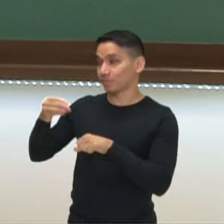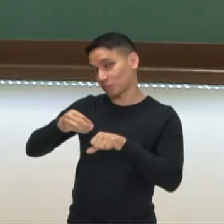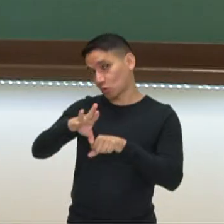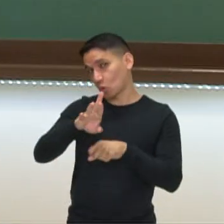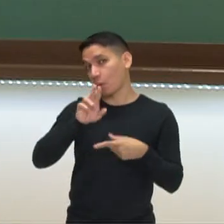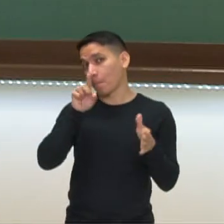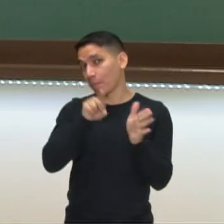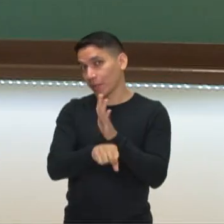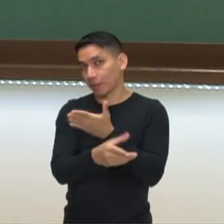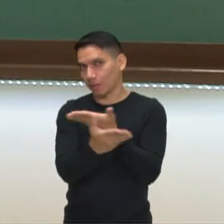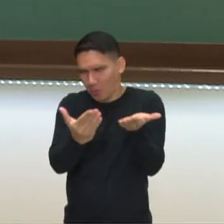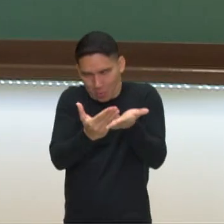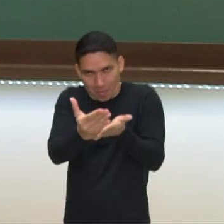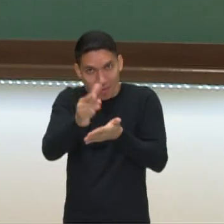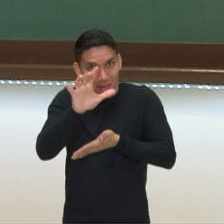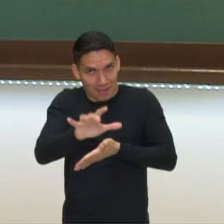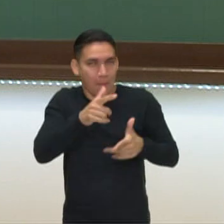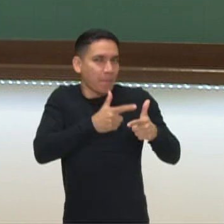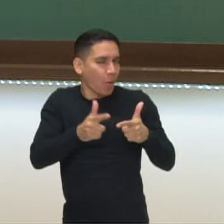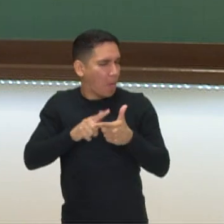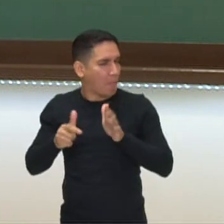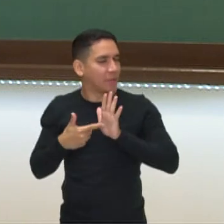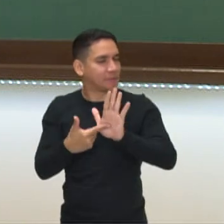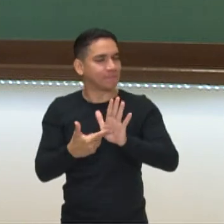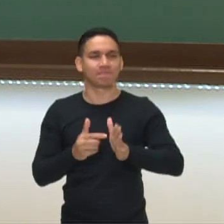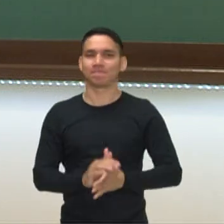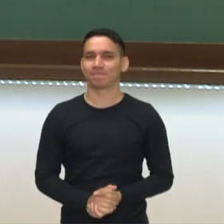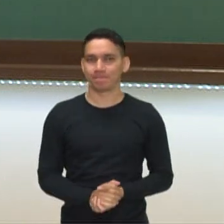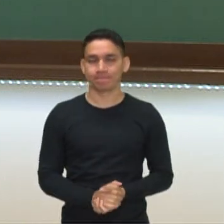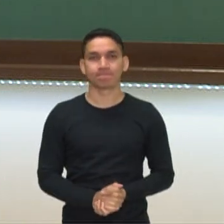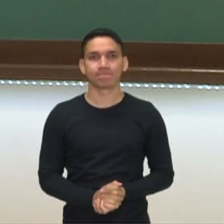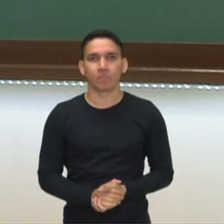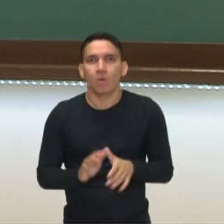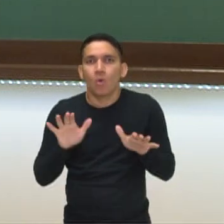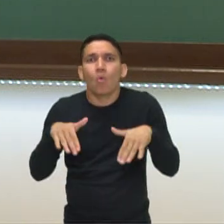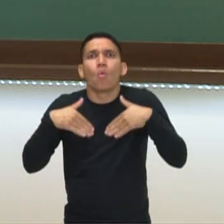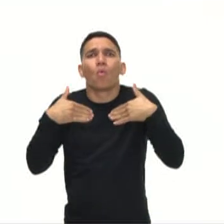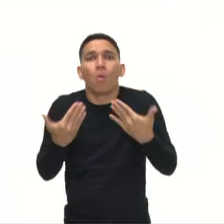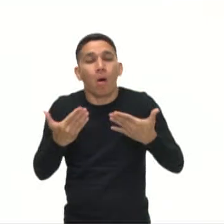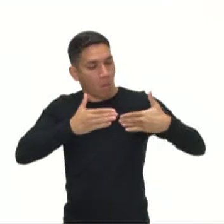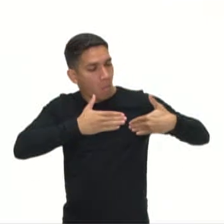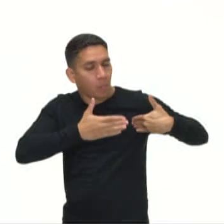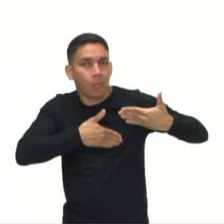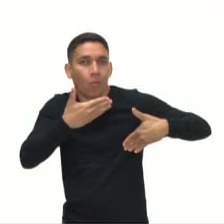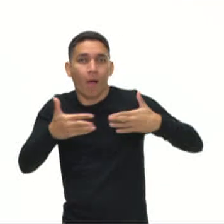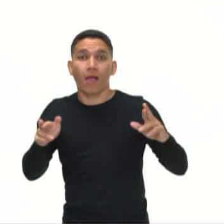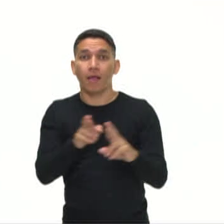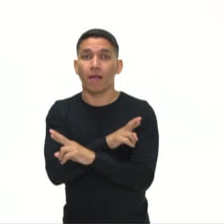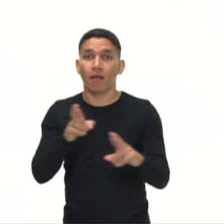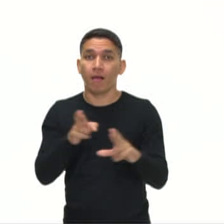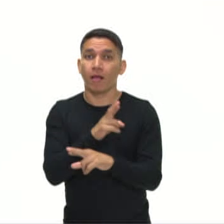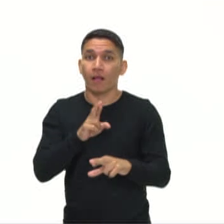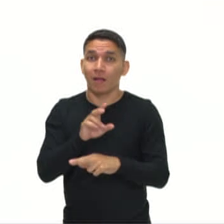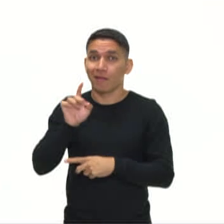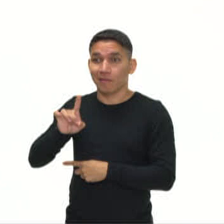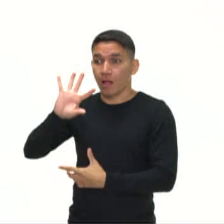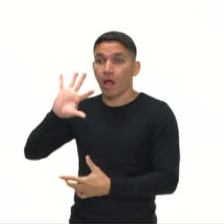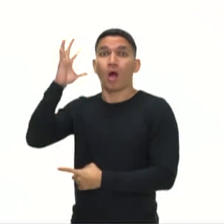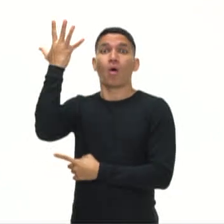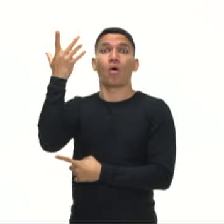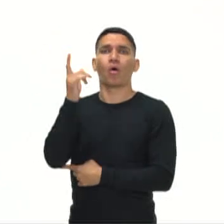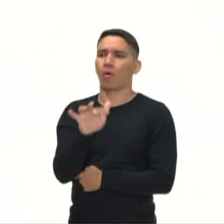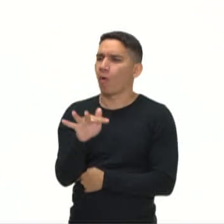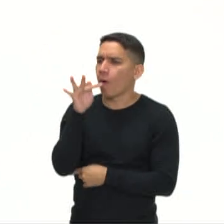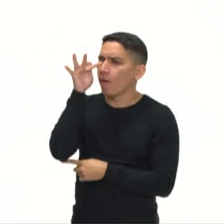de uma pergunta a partir desse problema que eu trouxe para vocês. Quais processos estão relacionados nesse fenômeno da